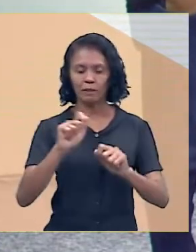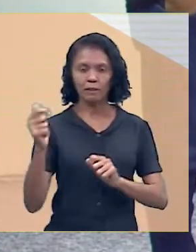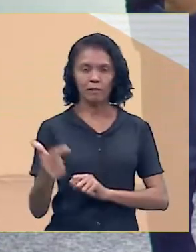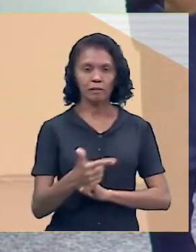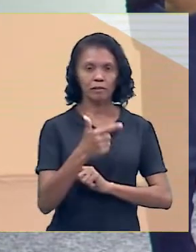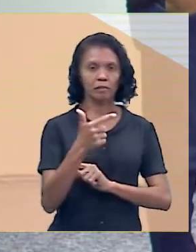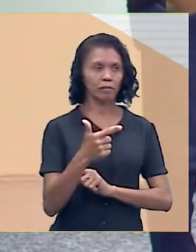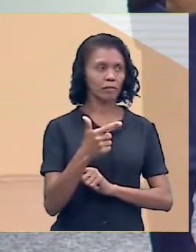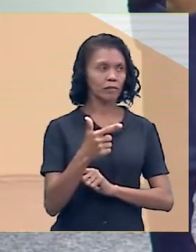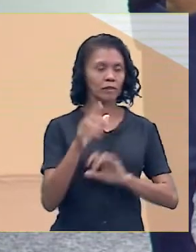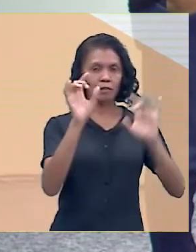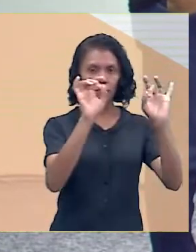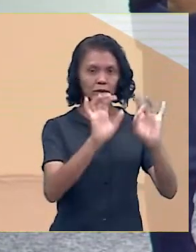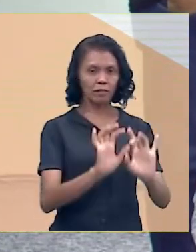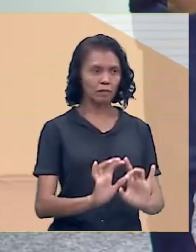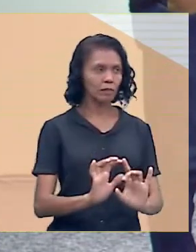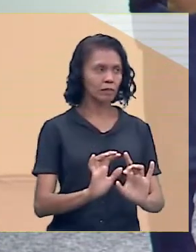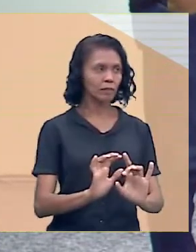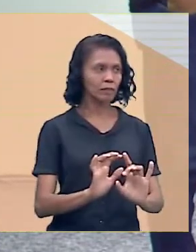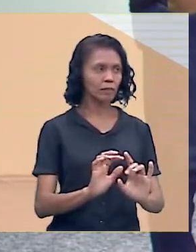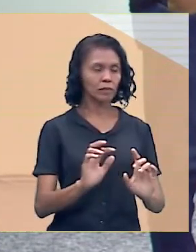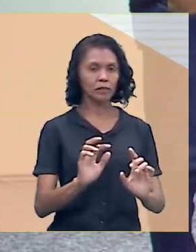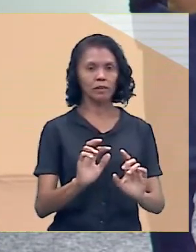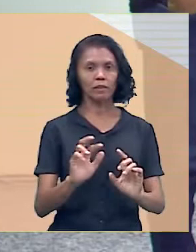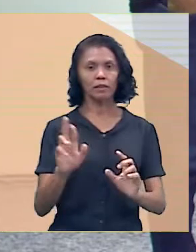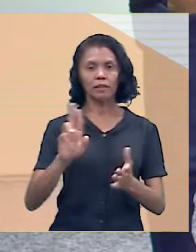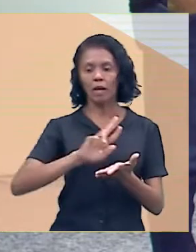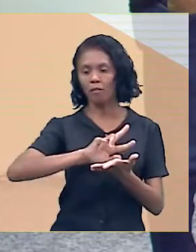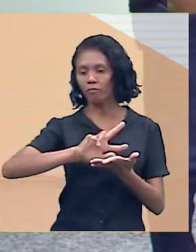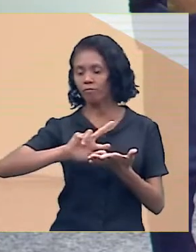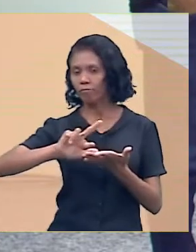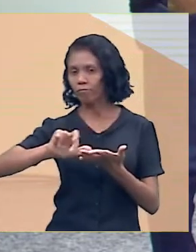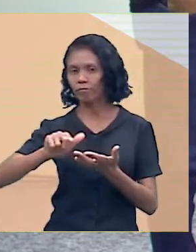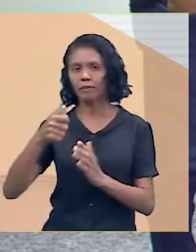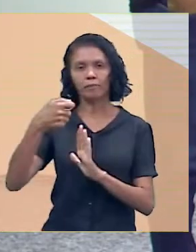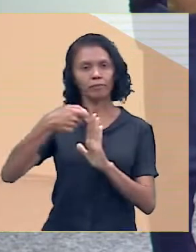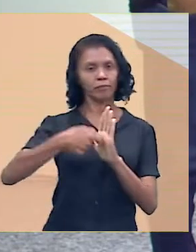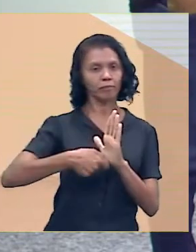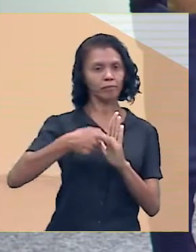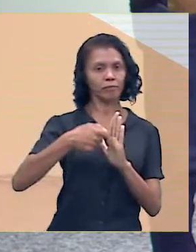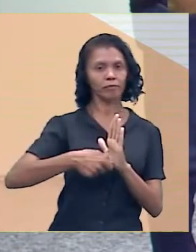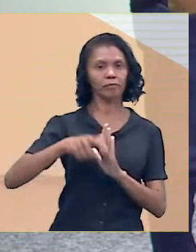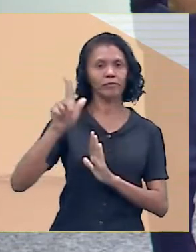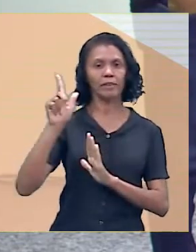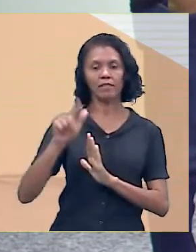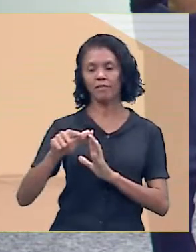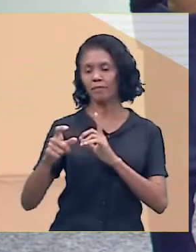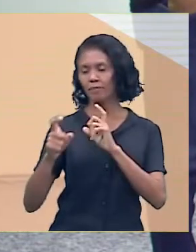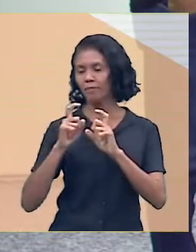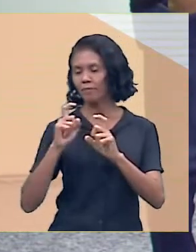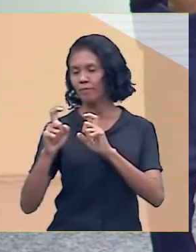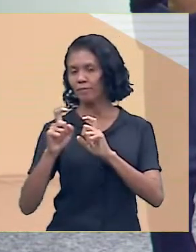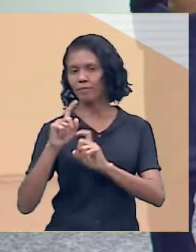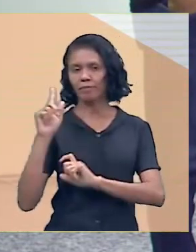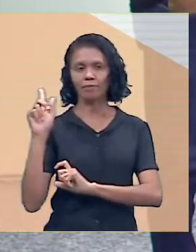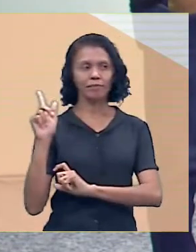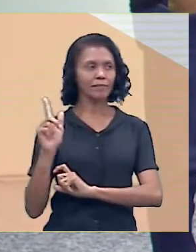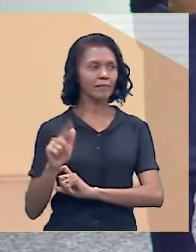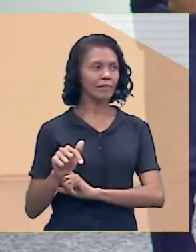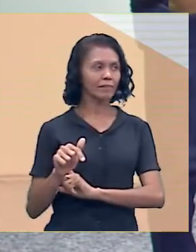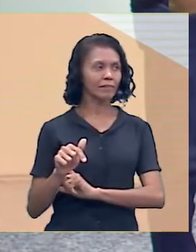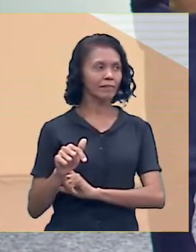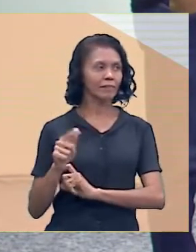número dois Mais especificamente a questão do Repertório na redação e aí a gente vai ter ser um debate acerca dessa